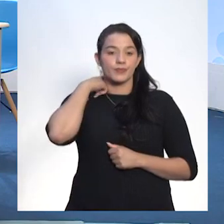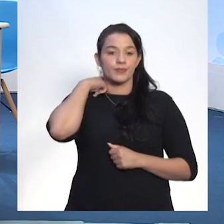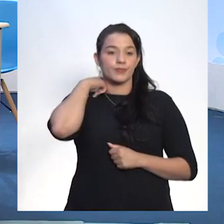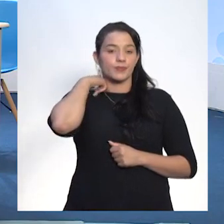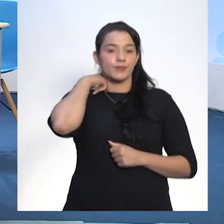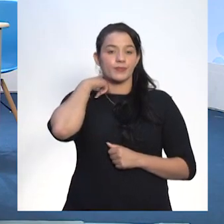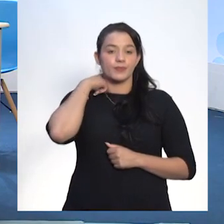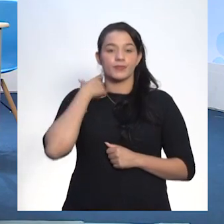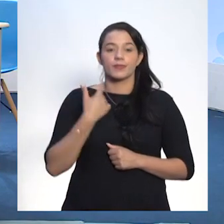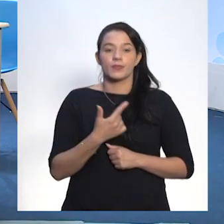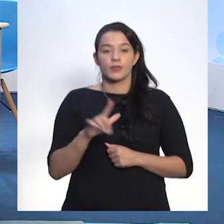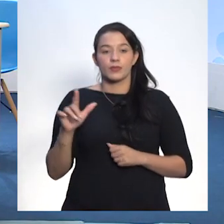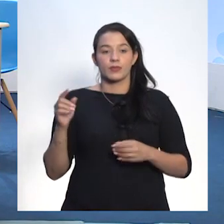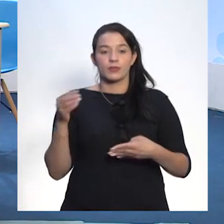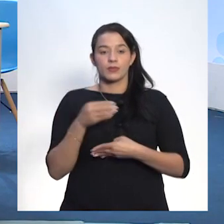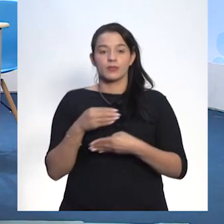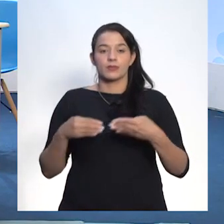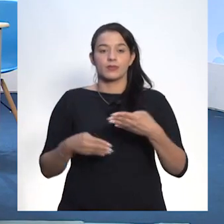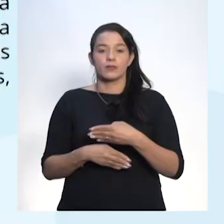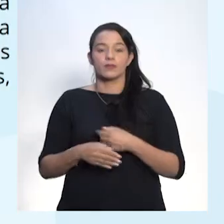Vamos lá então, próxima tela.